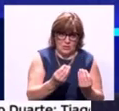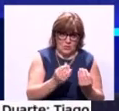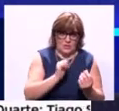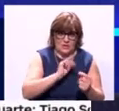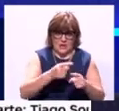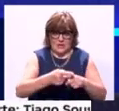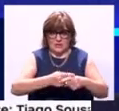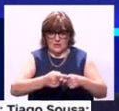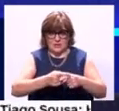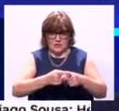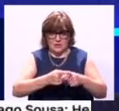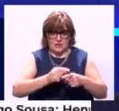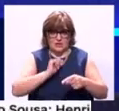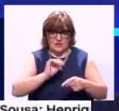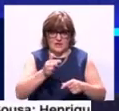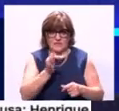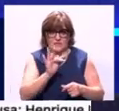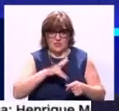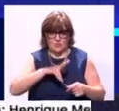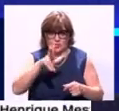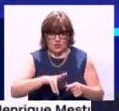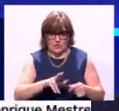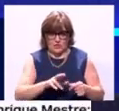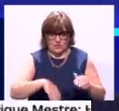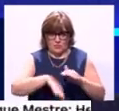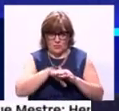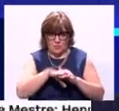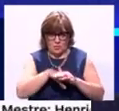os interesses da Federação Portuguesa de Futebol,